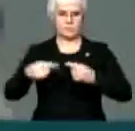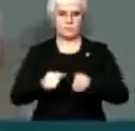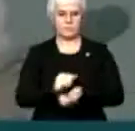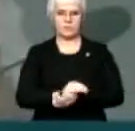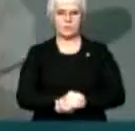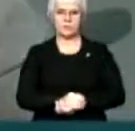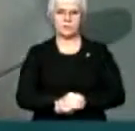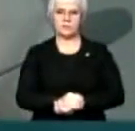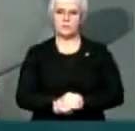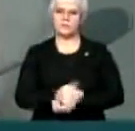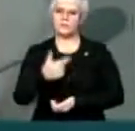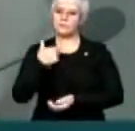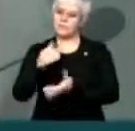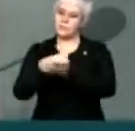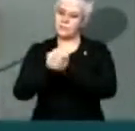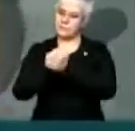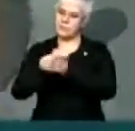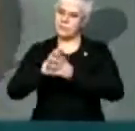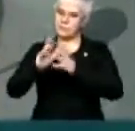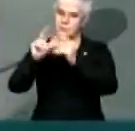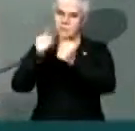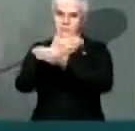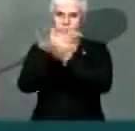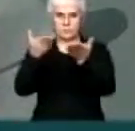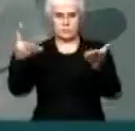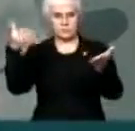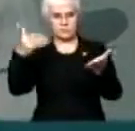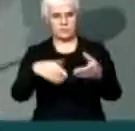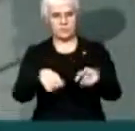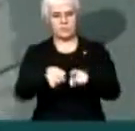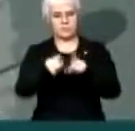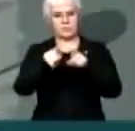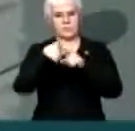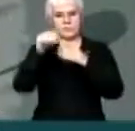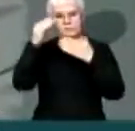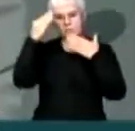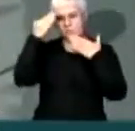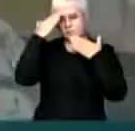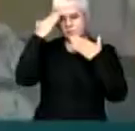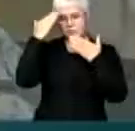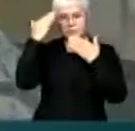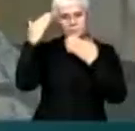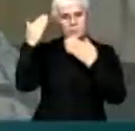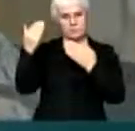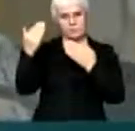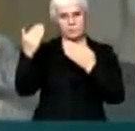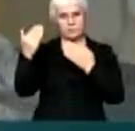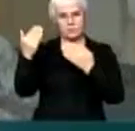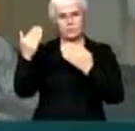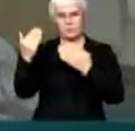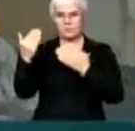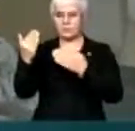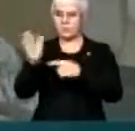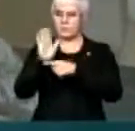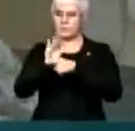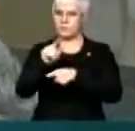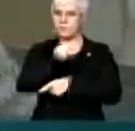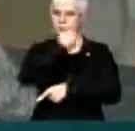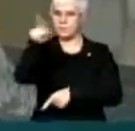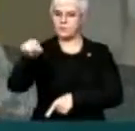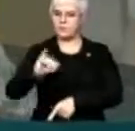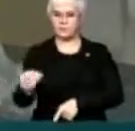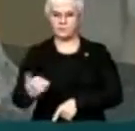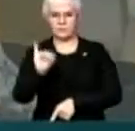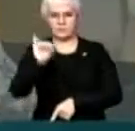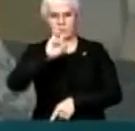quero saudar os visitantes, agradecer, né, a contribuição importante para mais